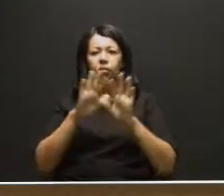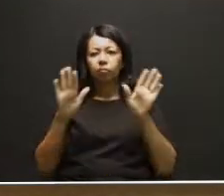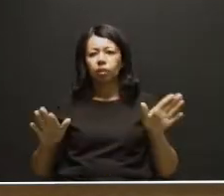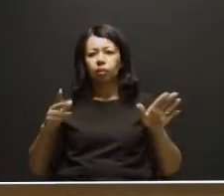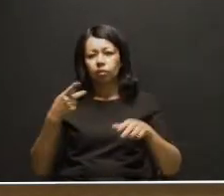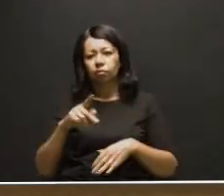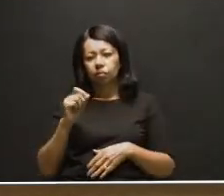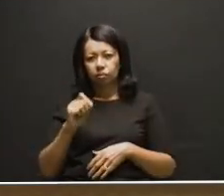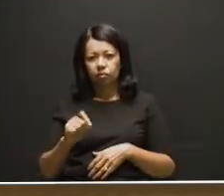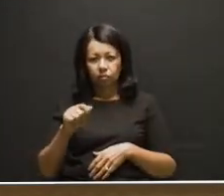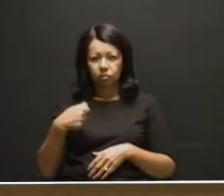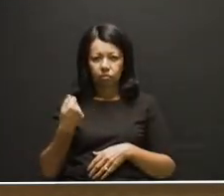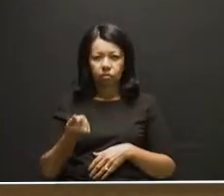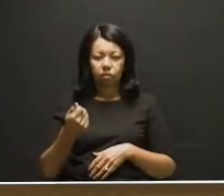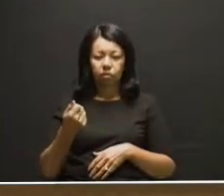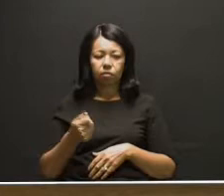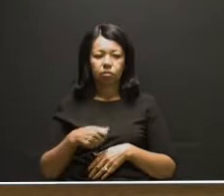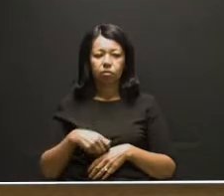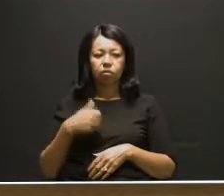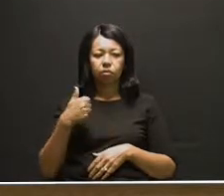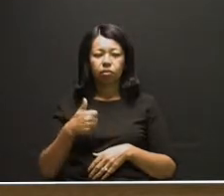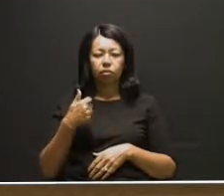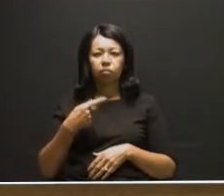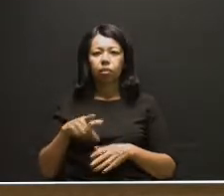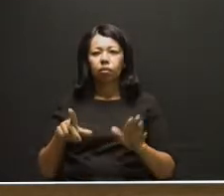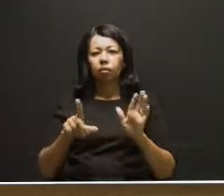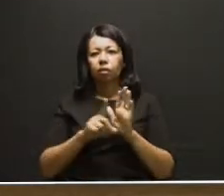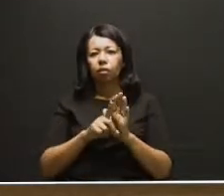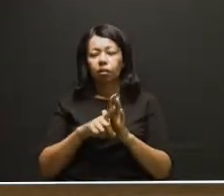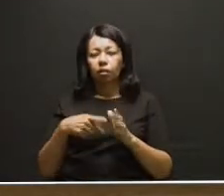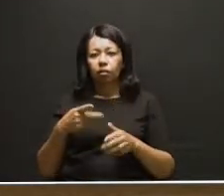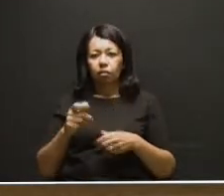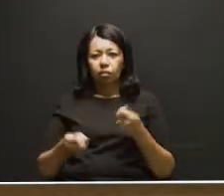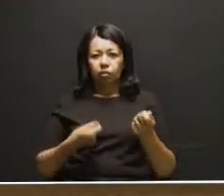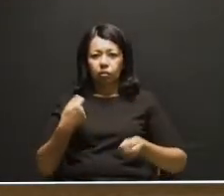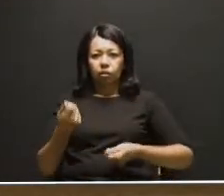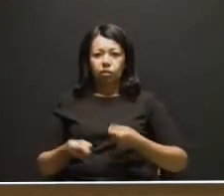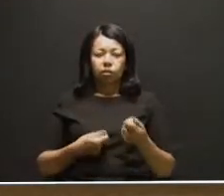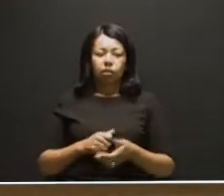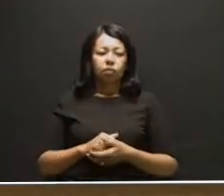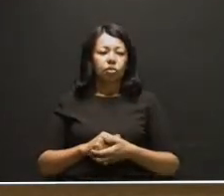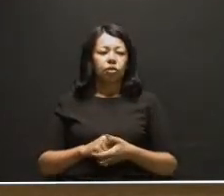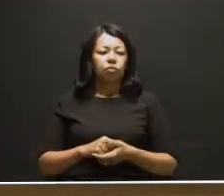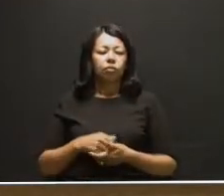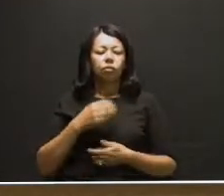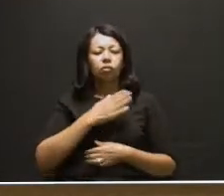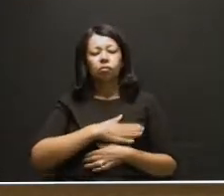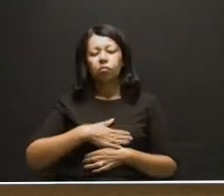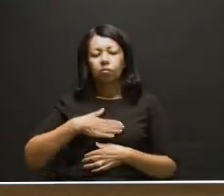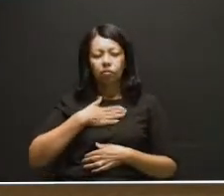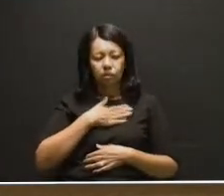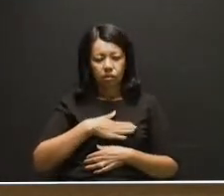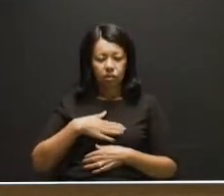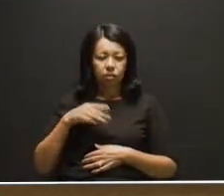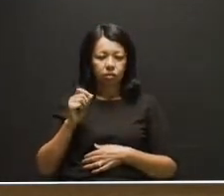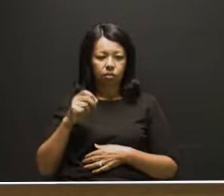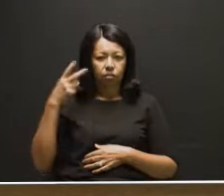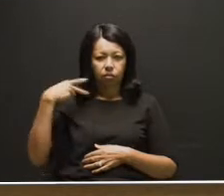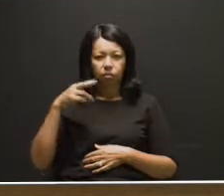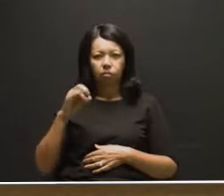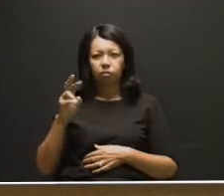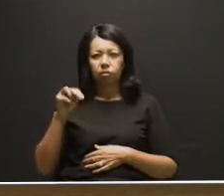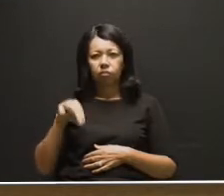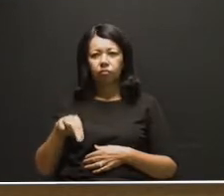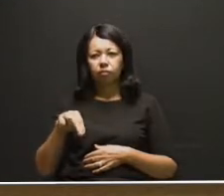pela eficiência e pela legalidade dos atos administrativos eu gostaria vereador ivan